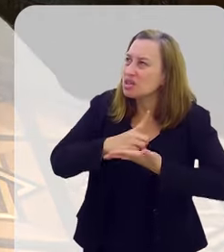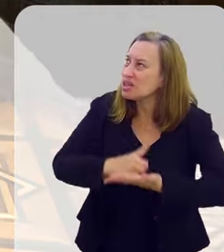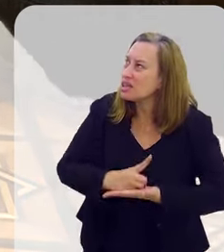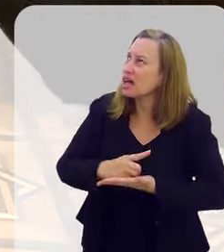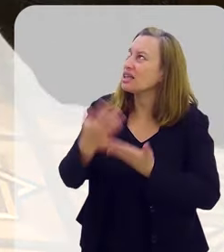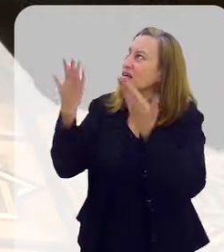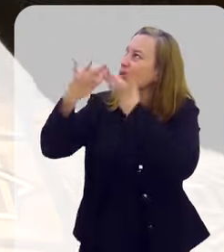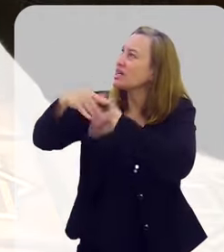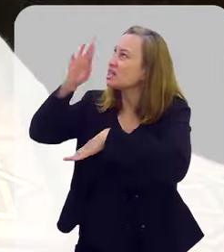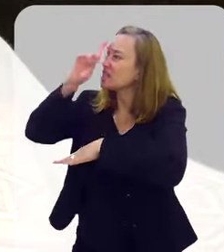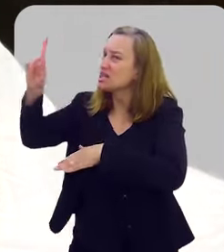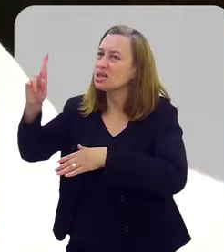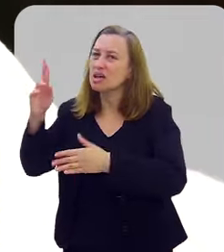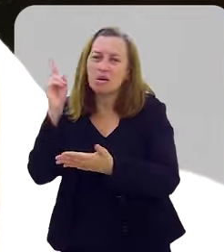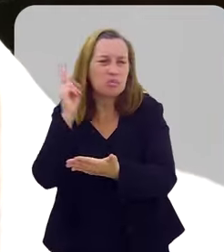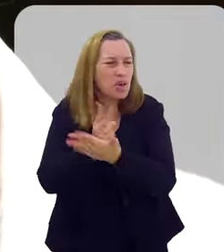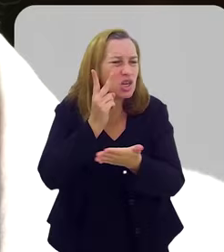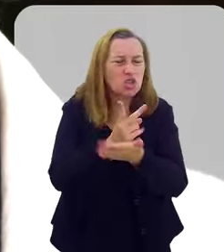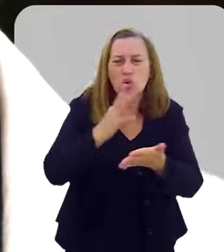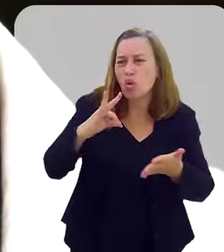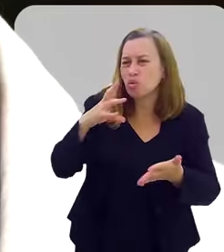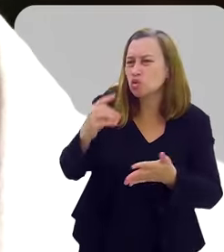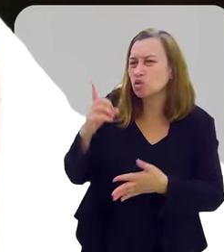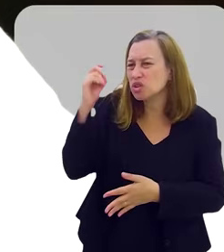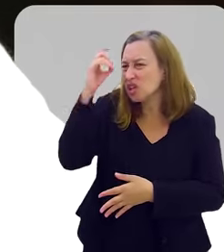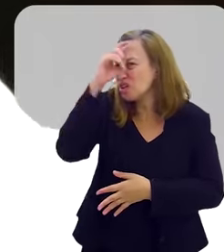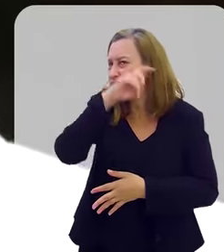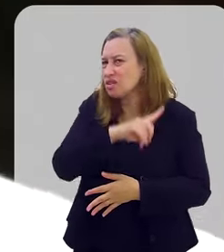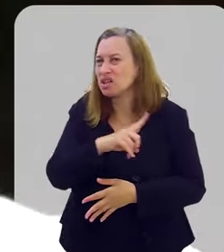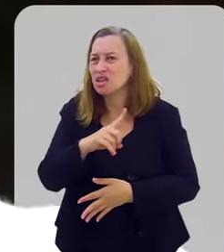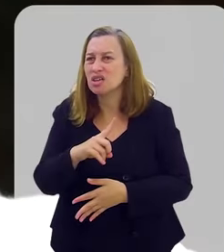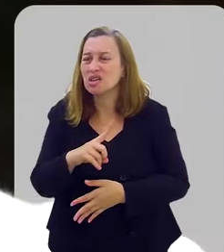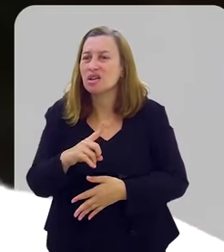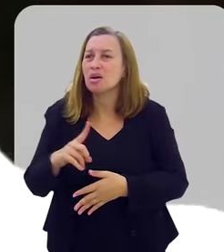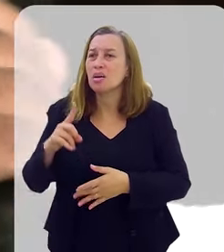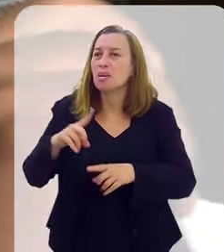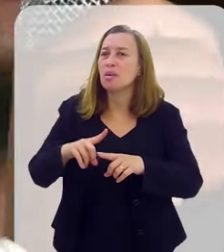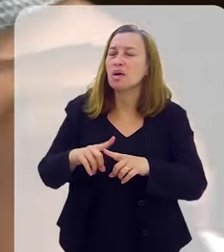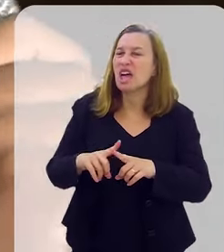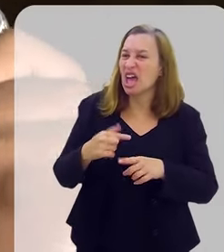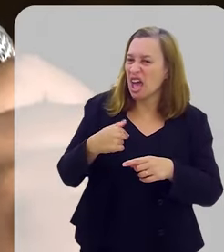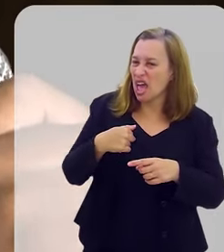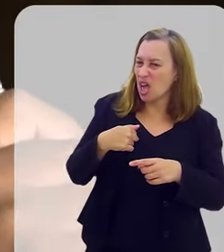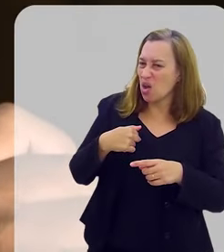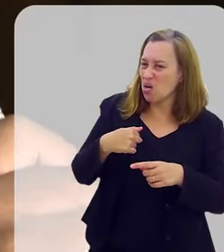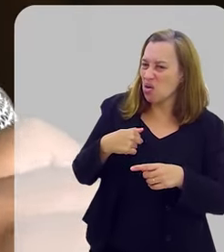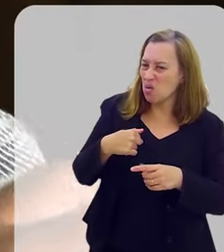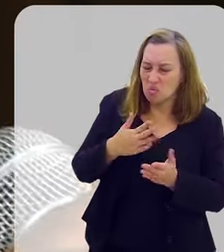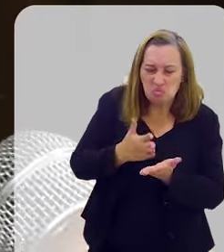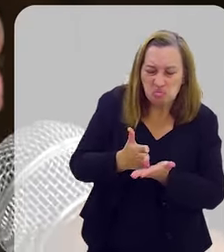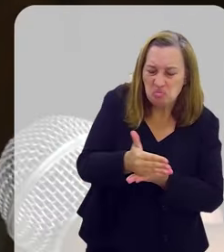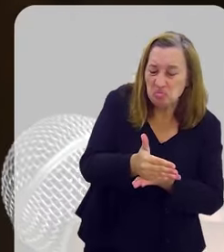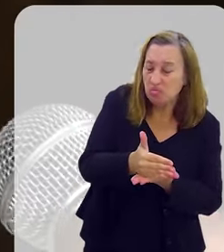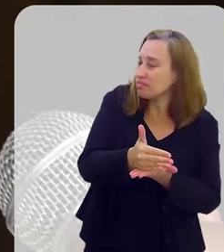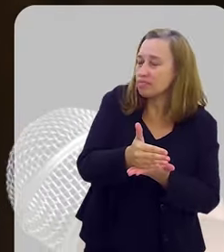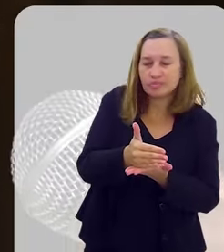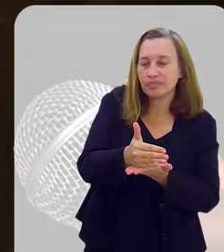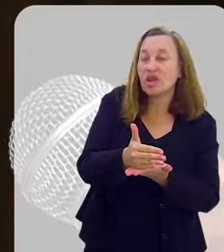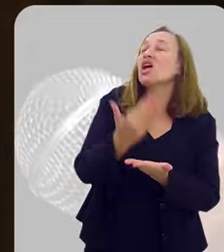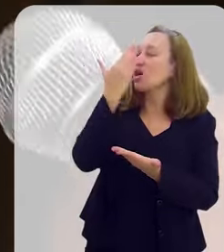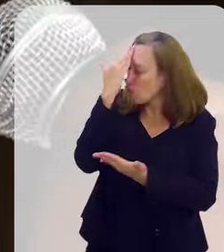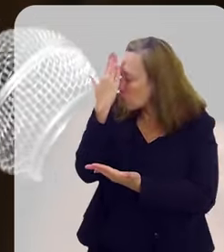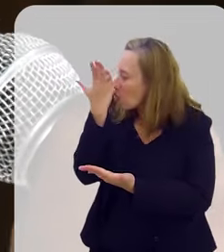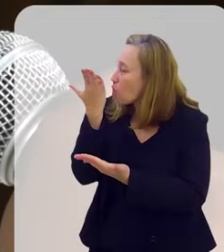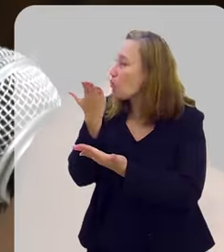acreditar, mesmo quando tudo não colaborar. O Senhor não perde o controle, dono da